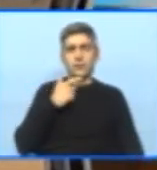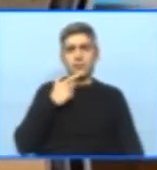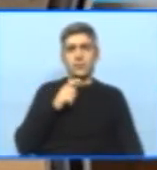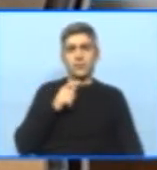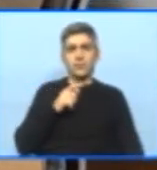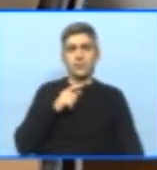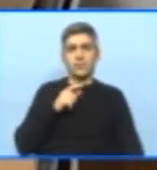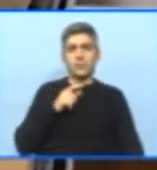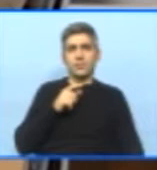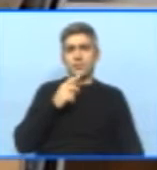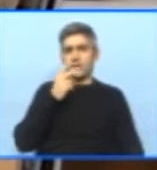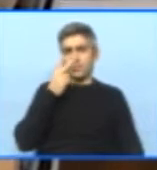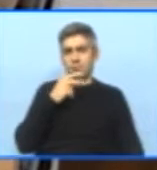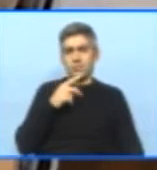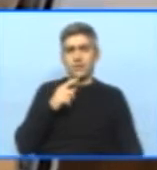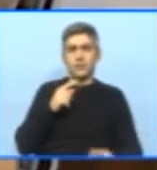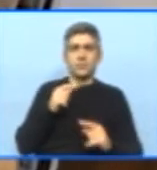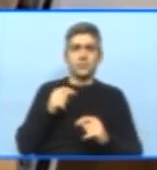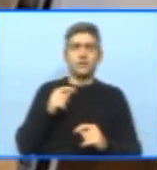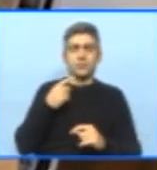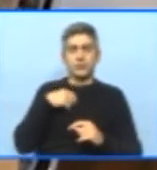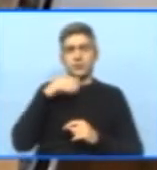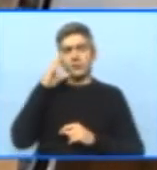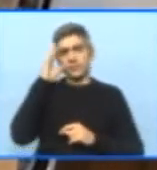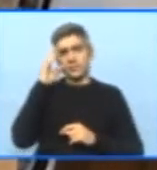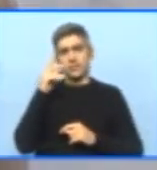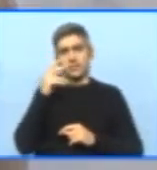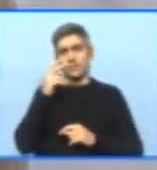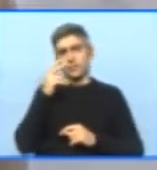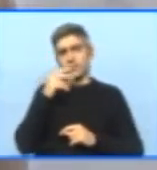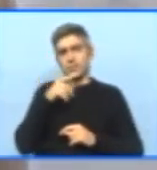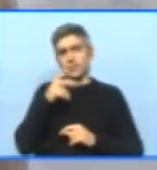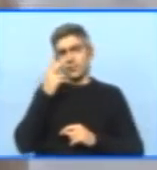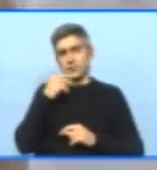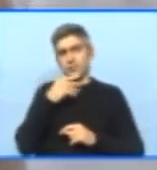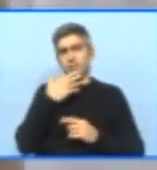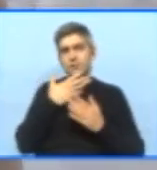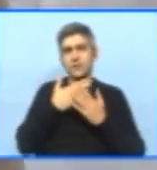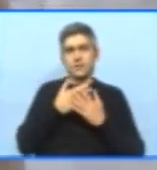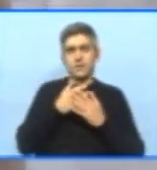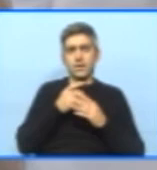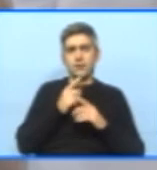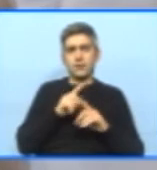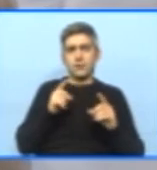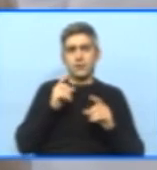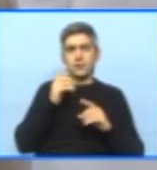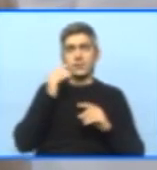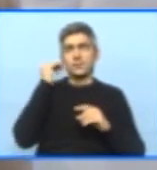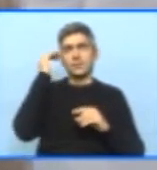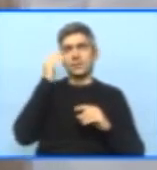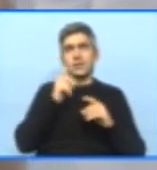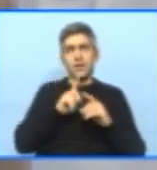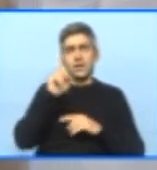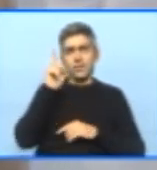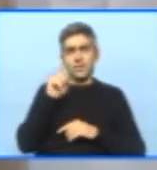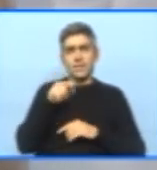que essa cegueira, o ódio cega, nós sabemos disso. O ódio cega, essa cegueira é impeditiva para a entrada no céu. E